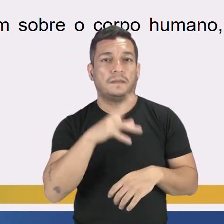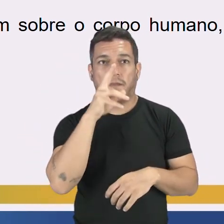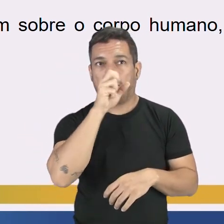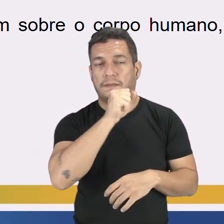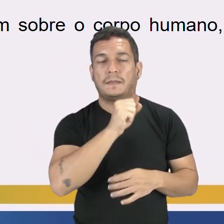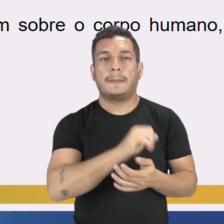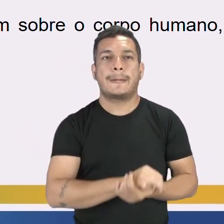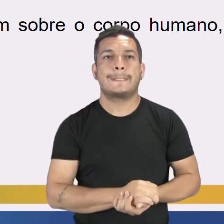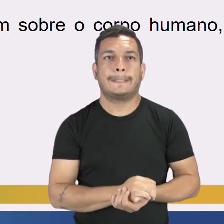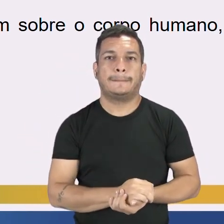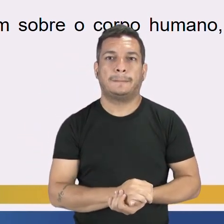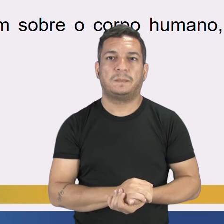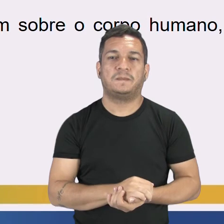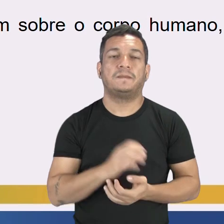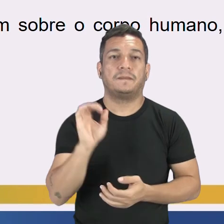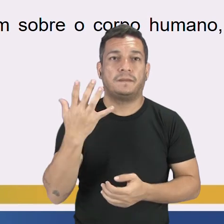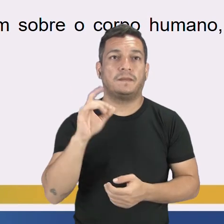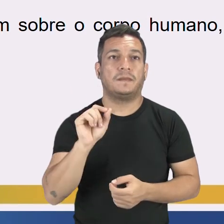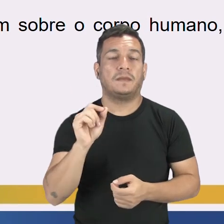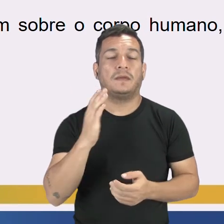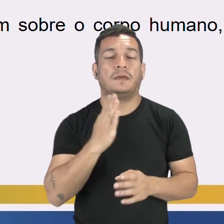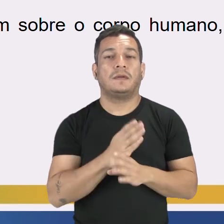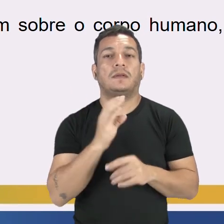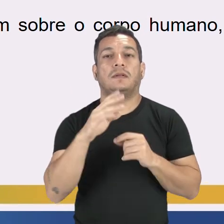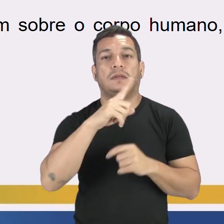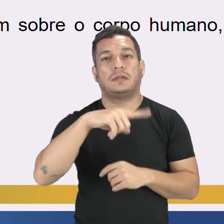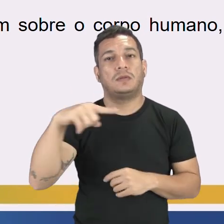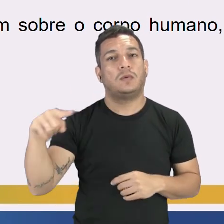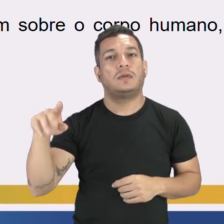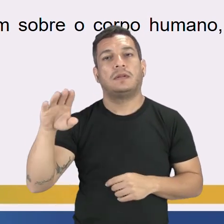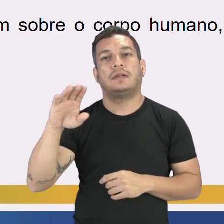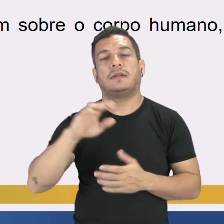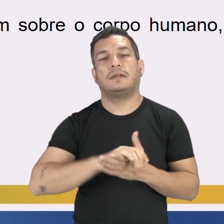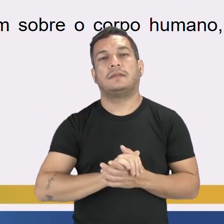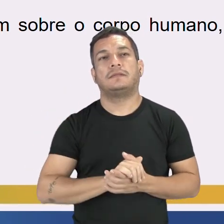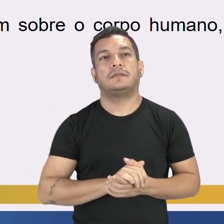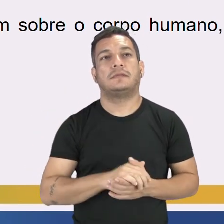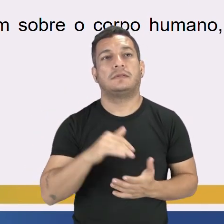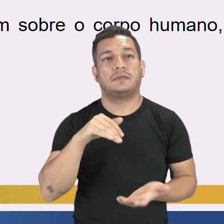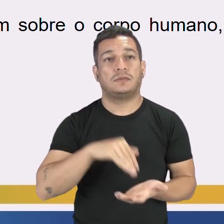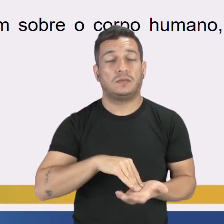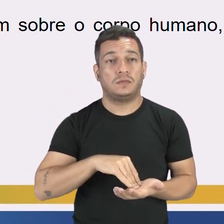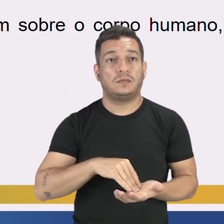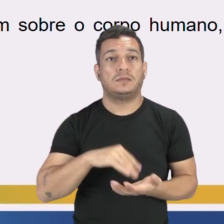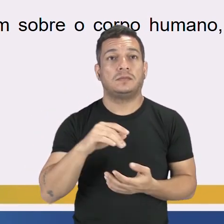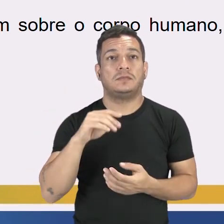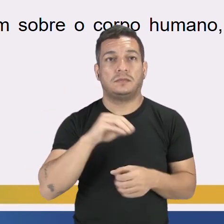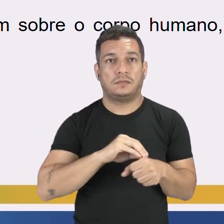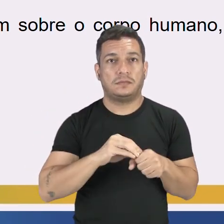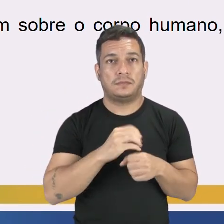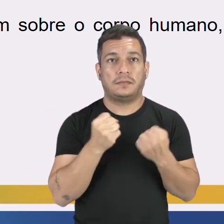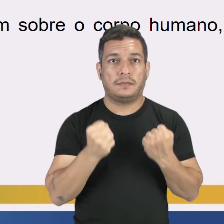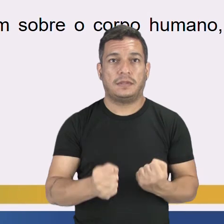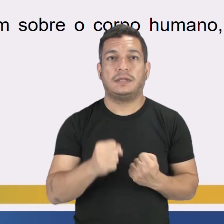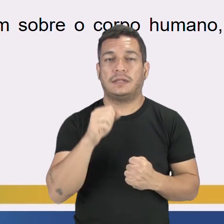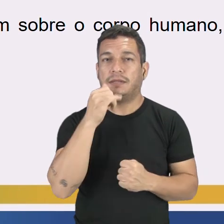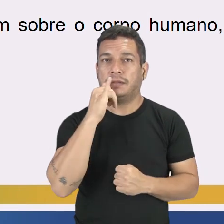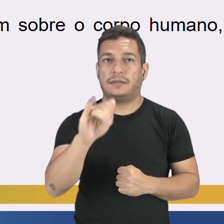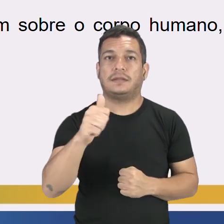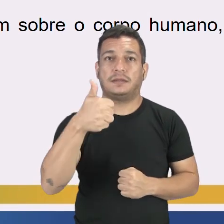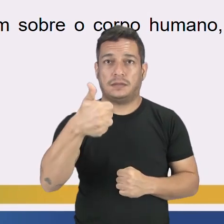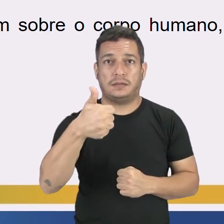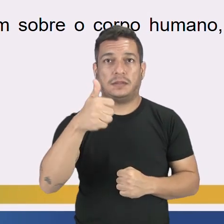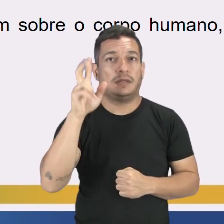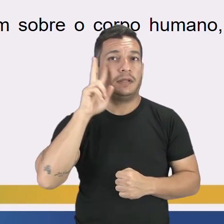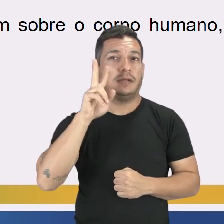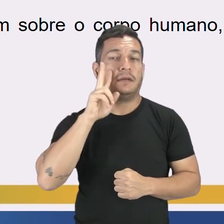radiação gama. 3, que ocorre por meio da emissão de ondas eletromagnéticas. E a última, são partículas pesadas de carga